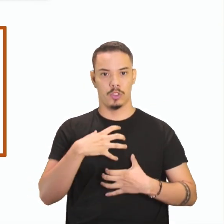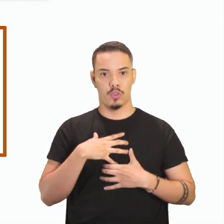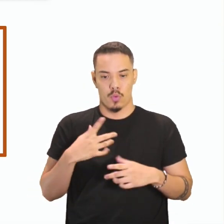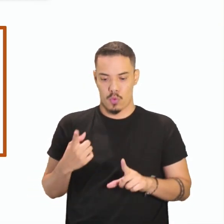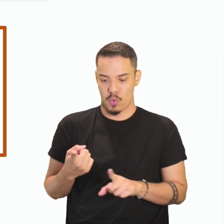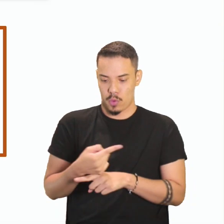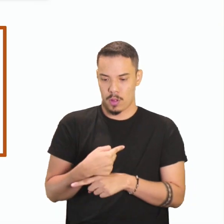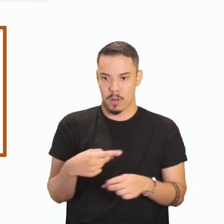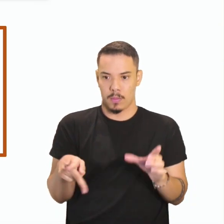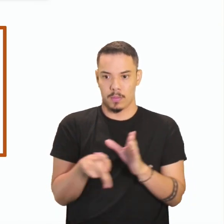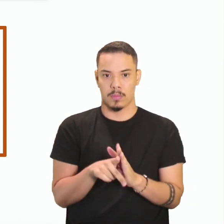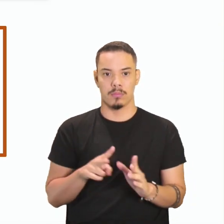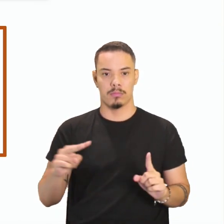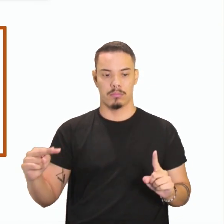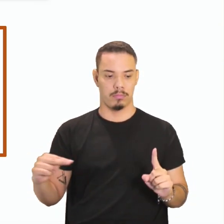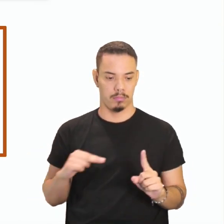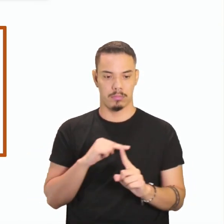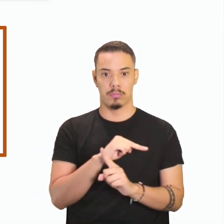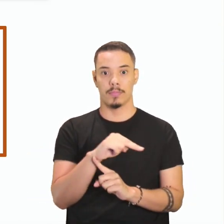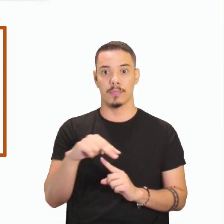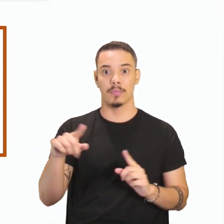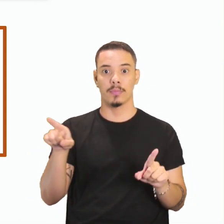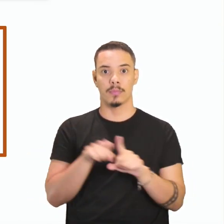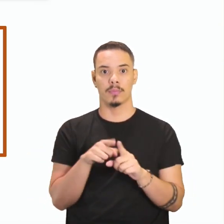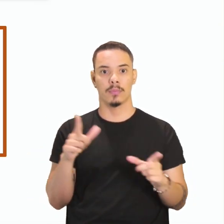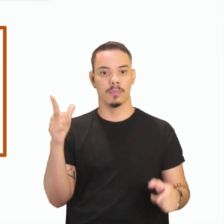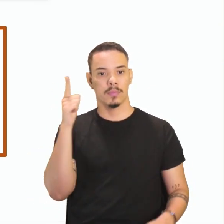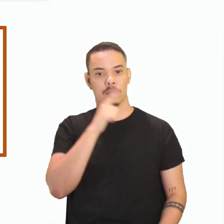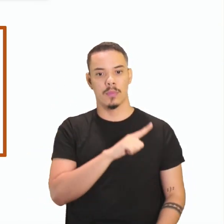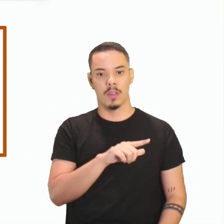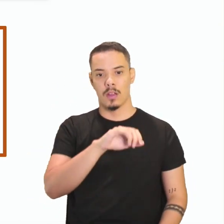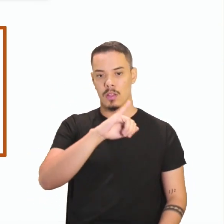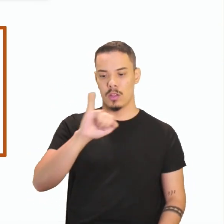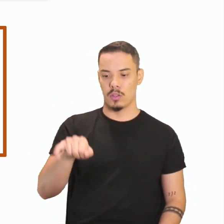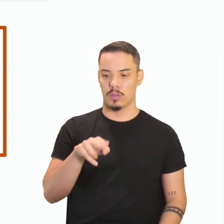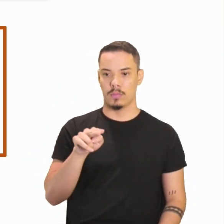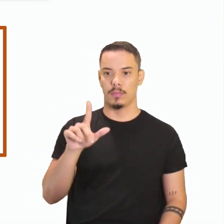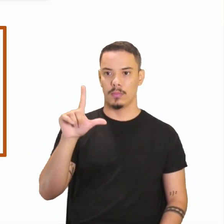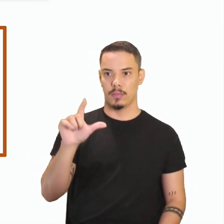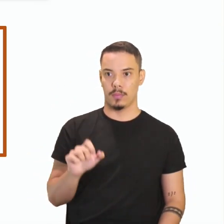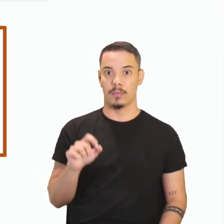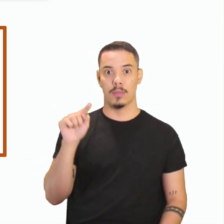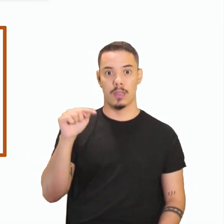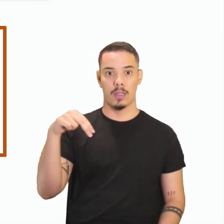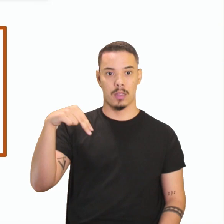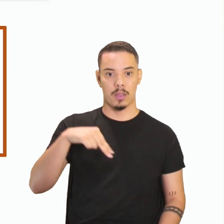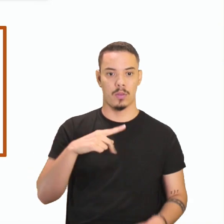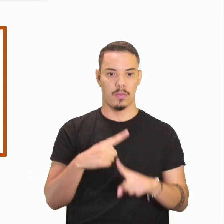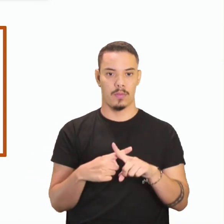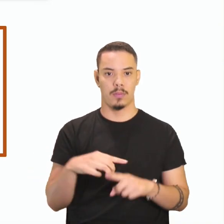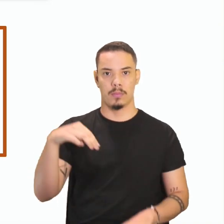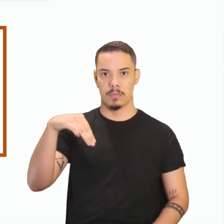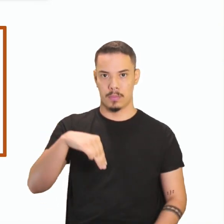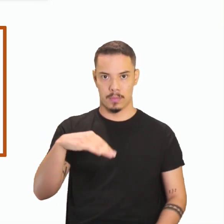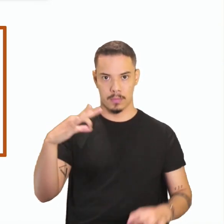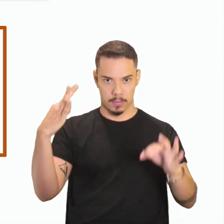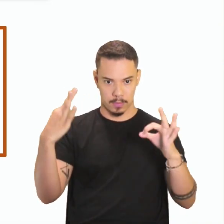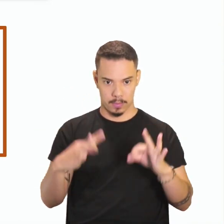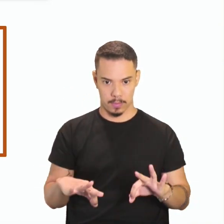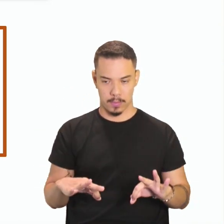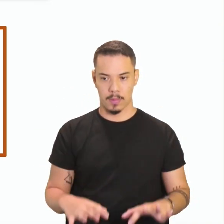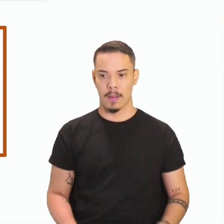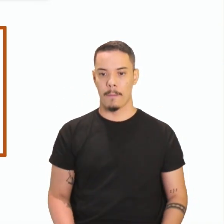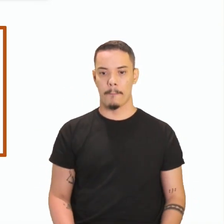ao deslocamento do corpo. E a medida é dada em joule, lembrando que joule é Newton vezes metro. Exatamente.